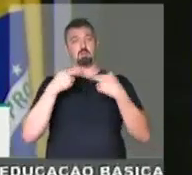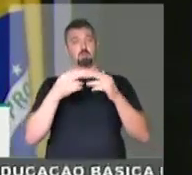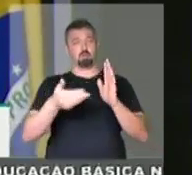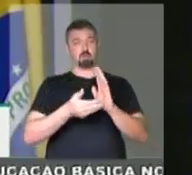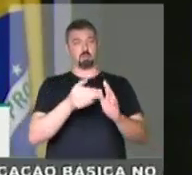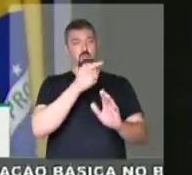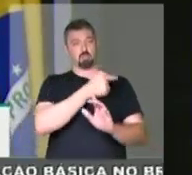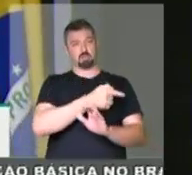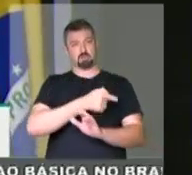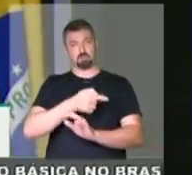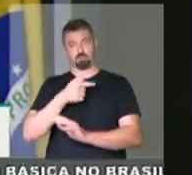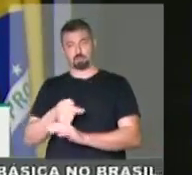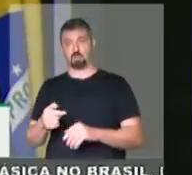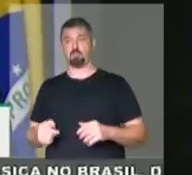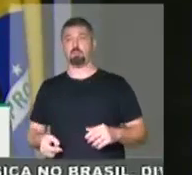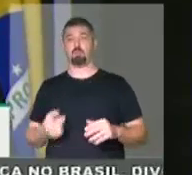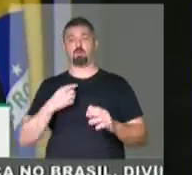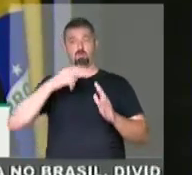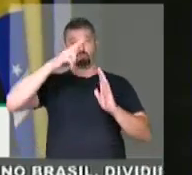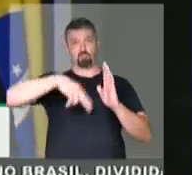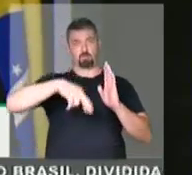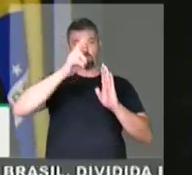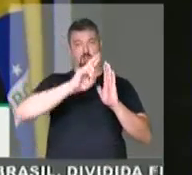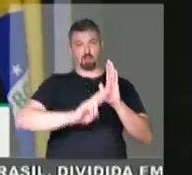Deputados. Vou à leitura do relatório.